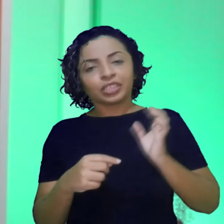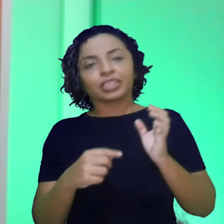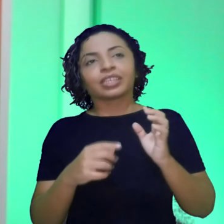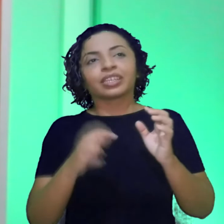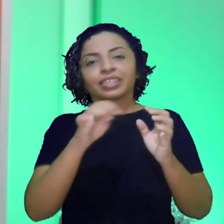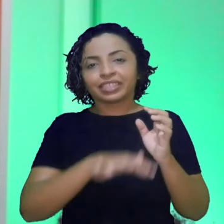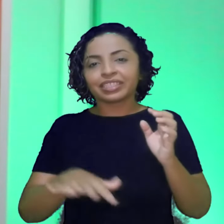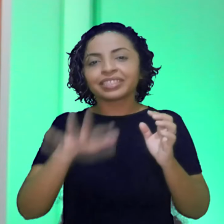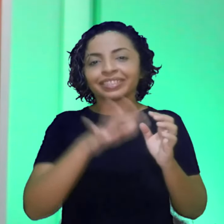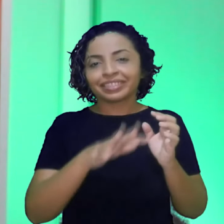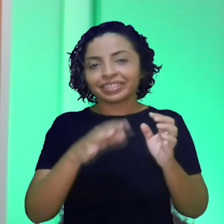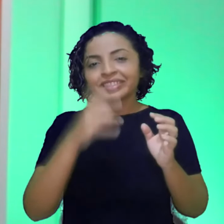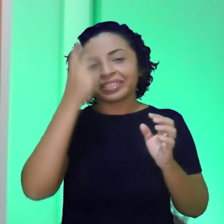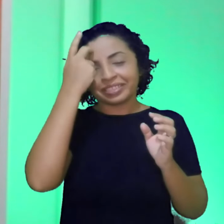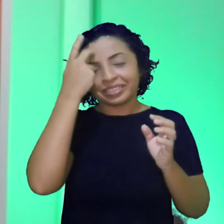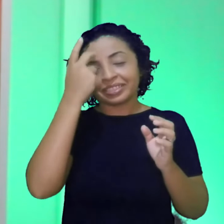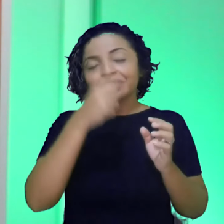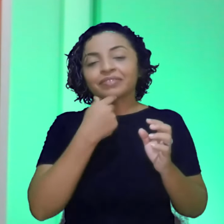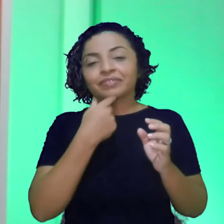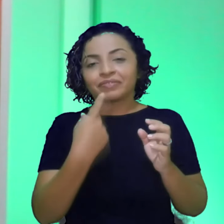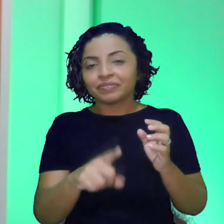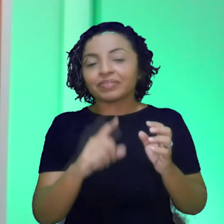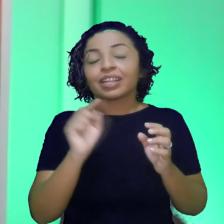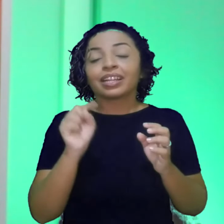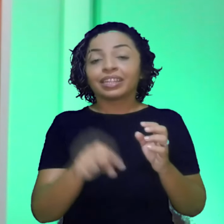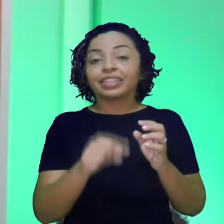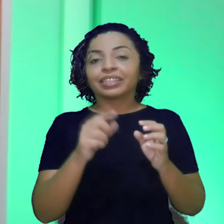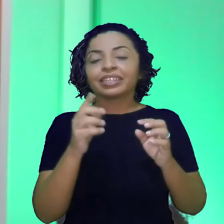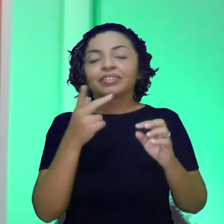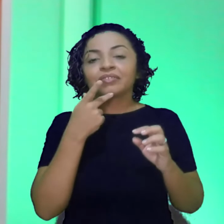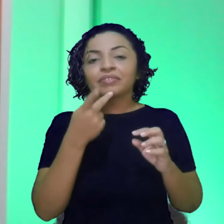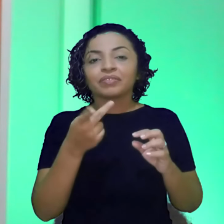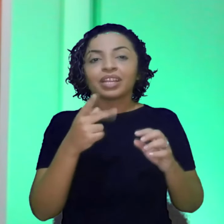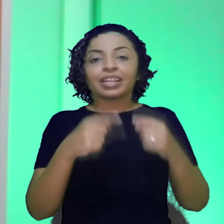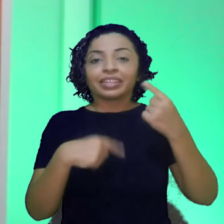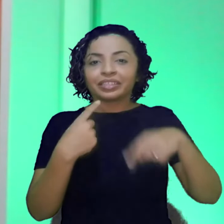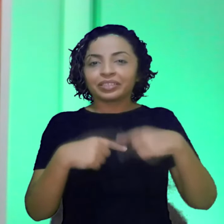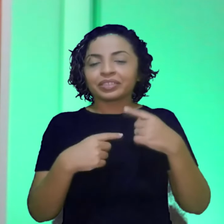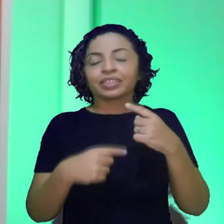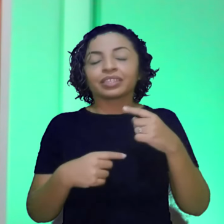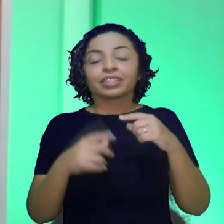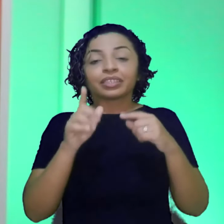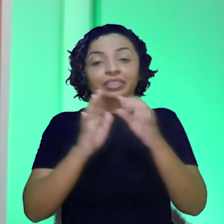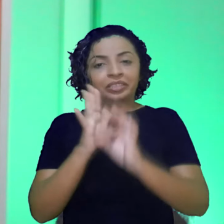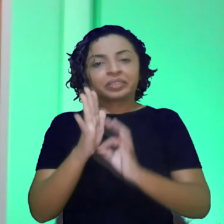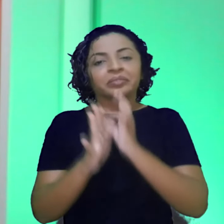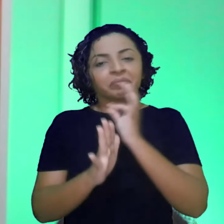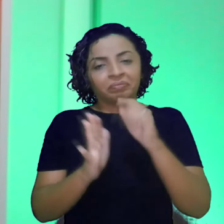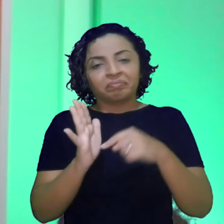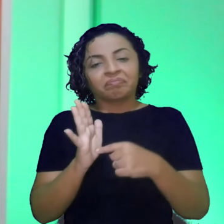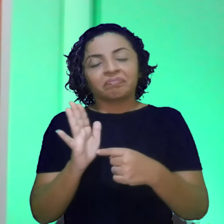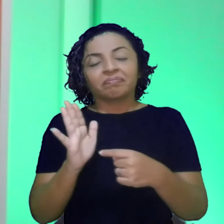Agudo, pós-fácil da Valnice Nogueira Galvão, uma das nossas grandes críticas literárias.